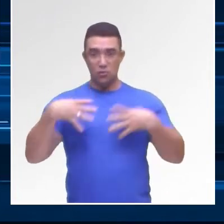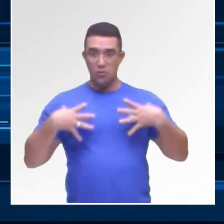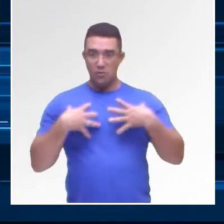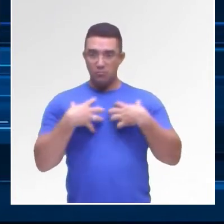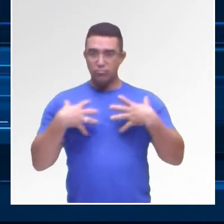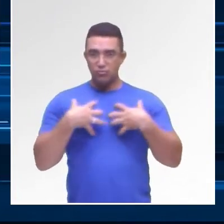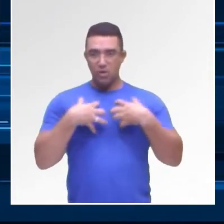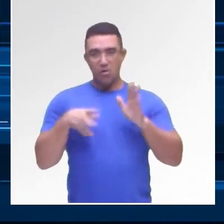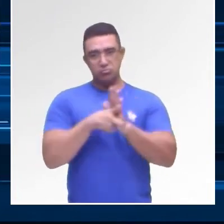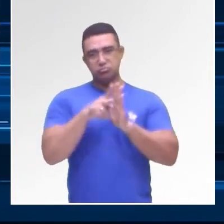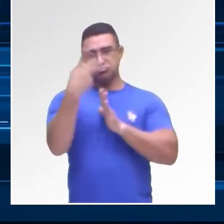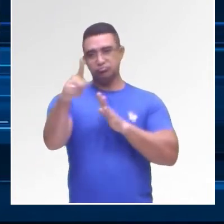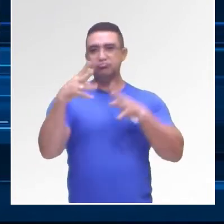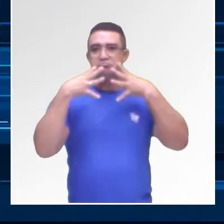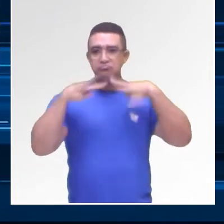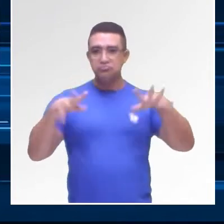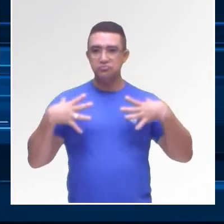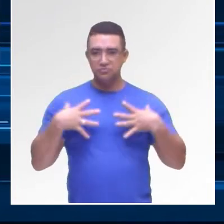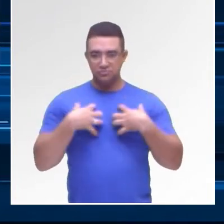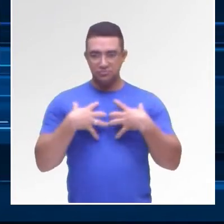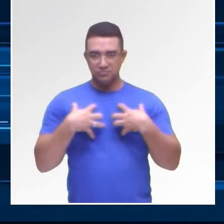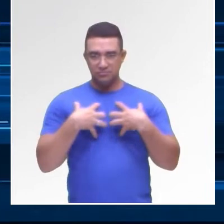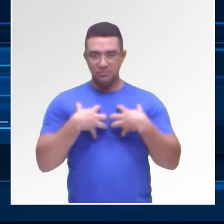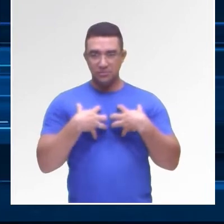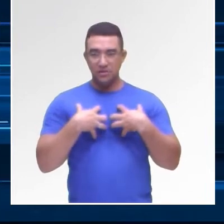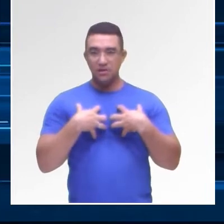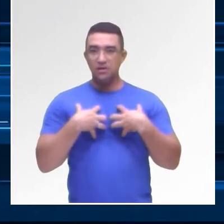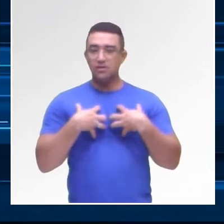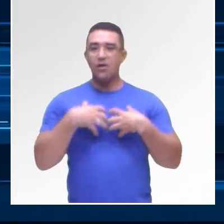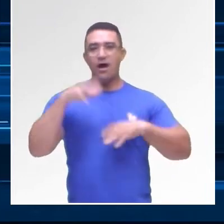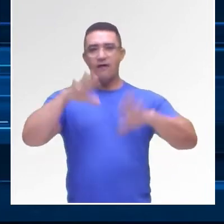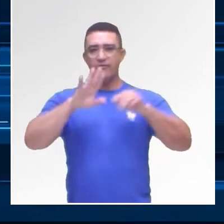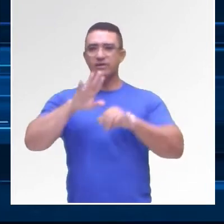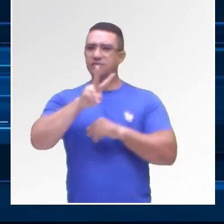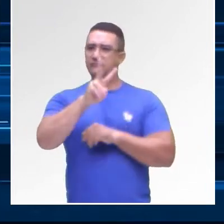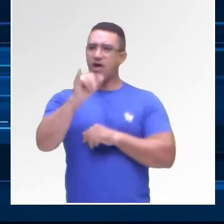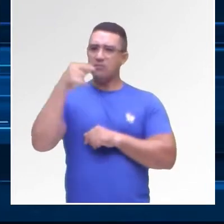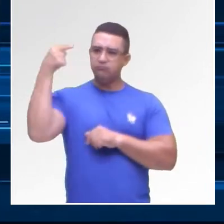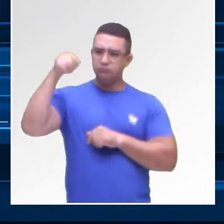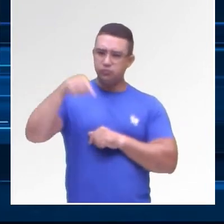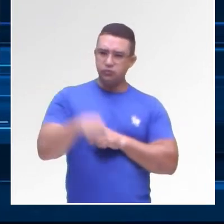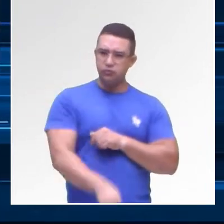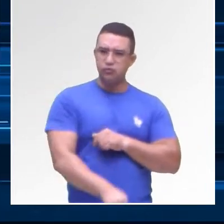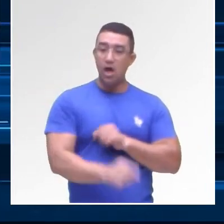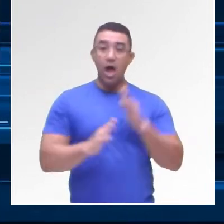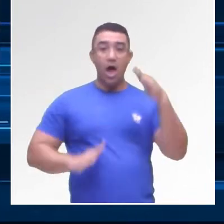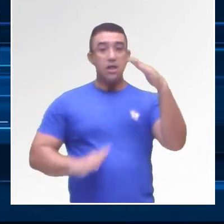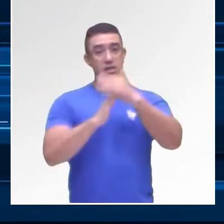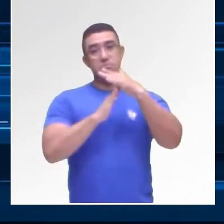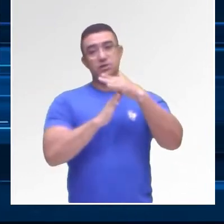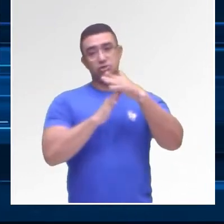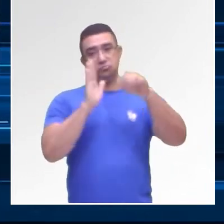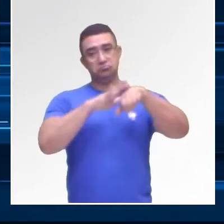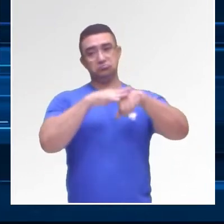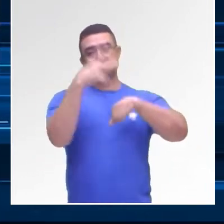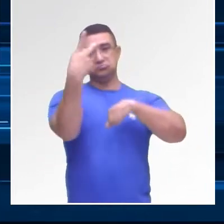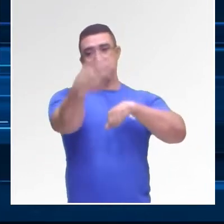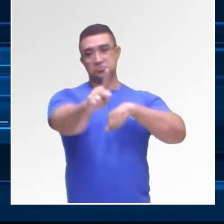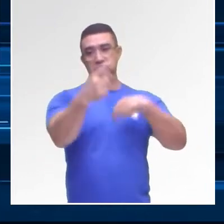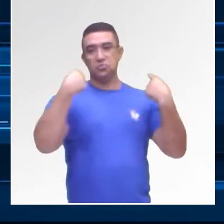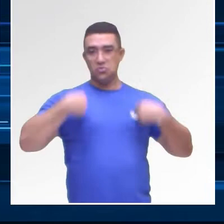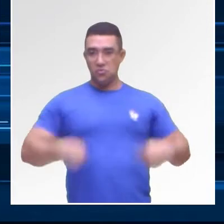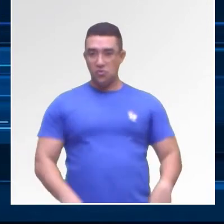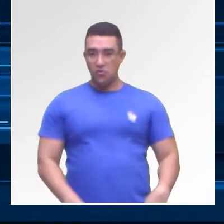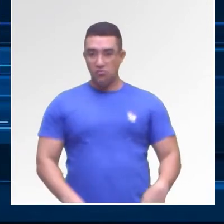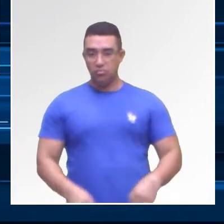assim, eles vão até o limite, até os extremos das suas habilidades, das suas capacidades físicas. E